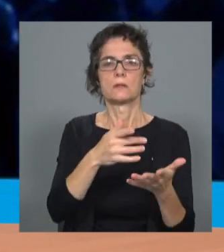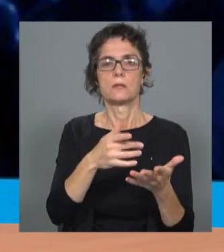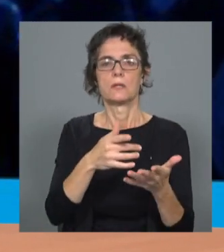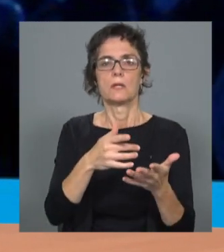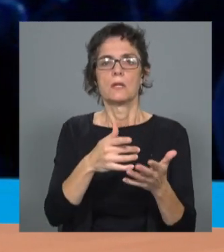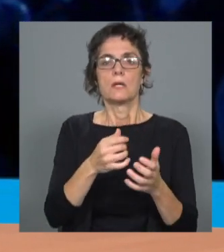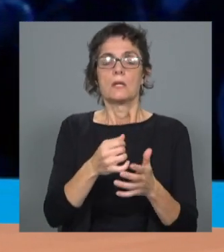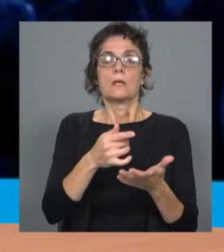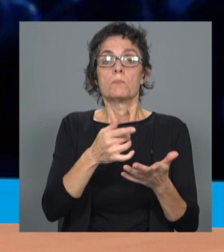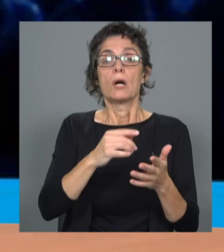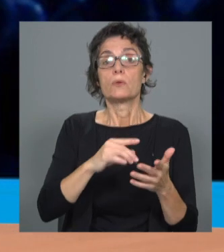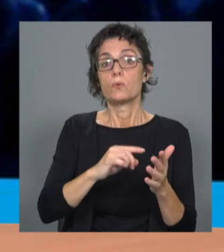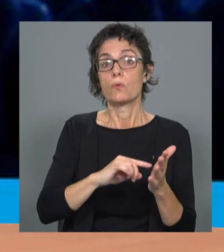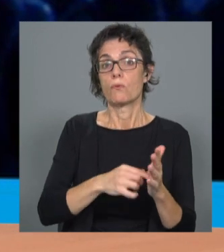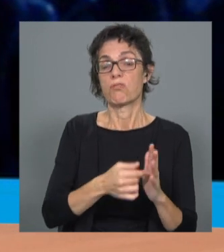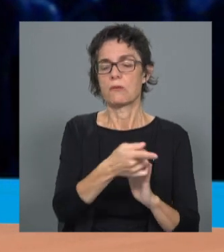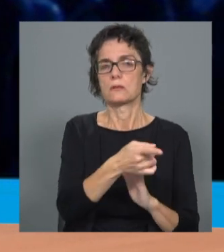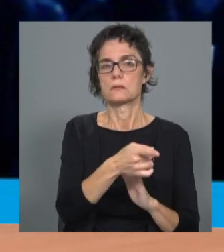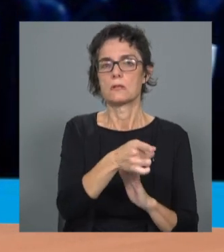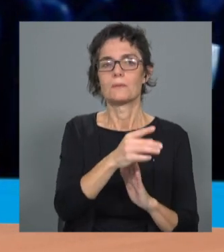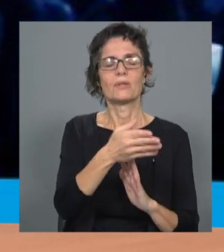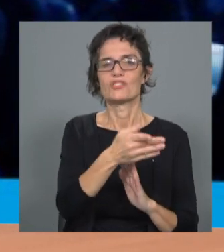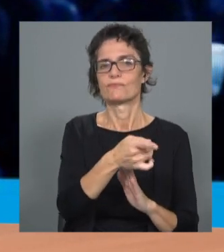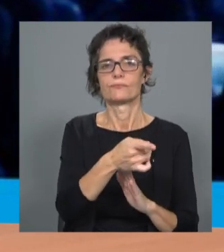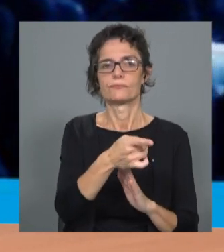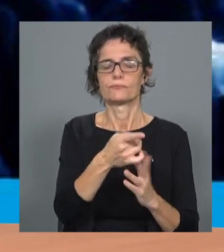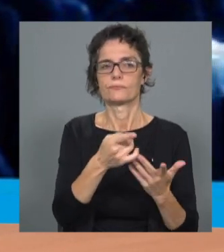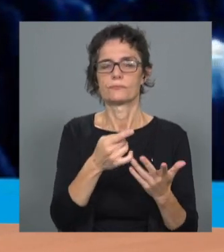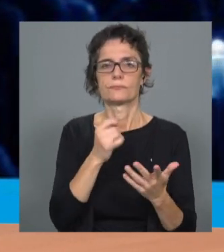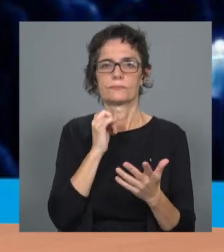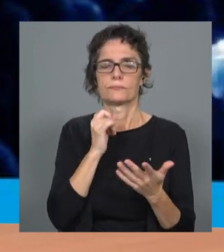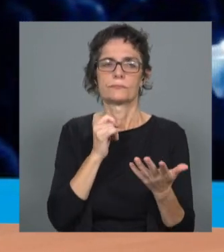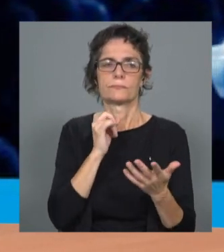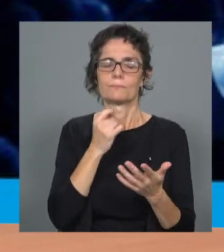capaz, e eu fiquei com ela em casa a ajudá-la, etc.